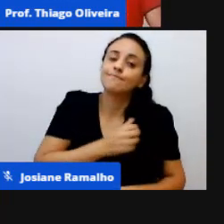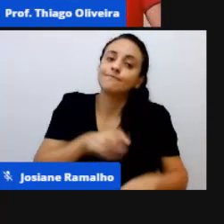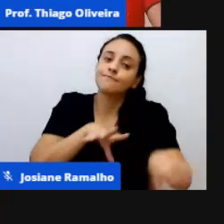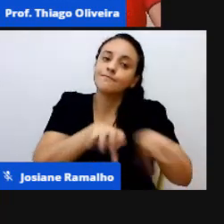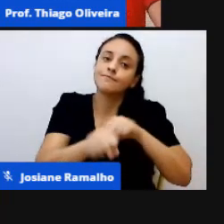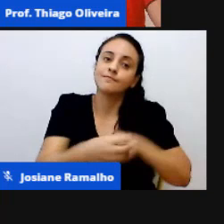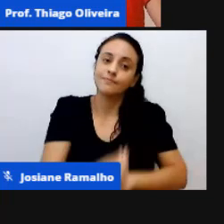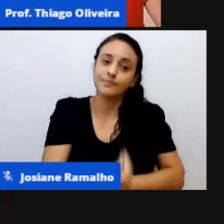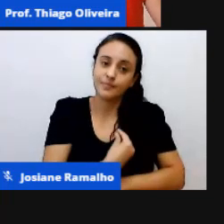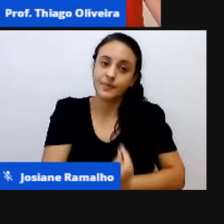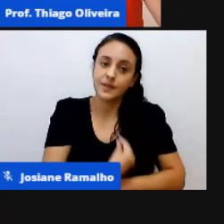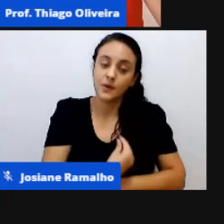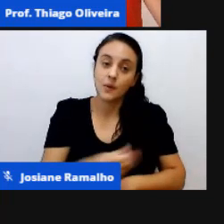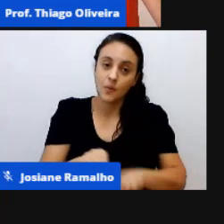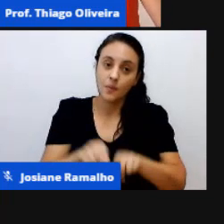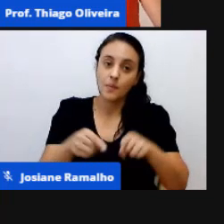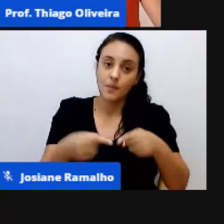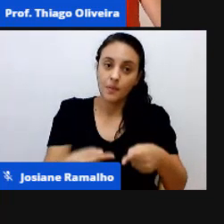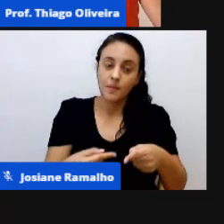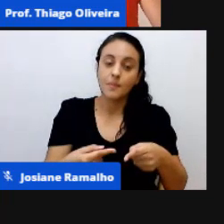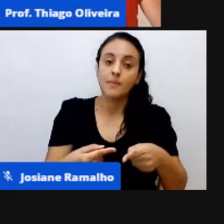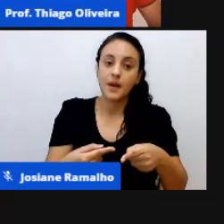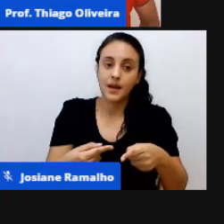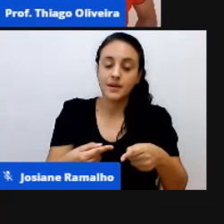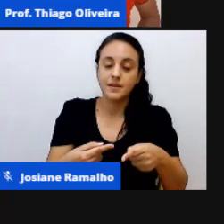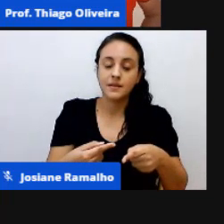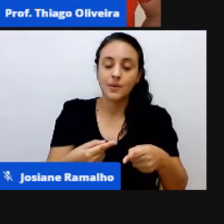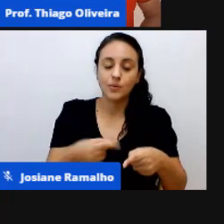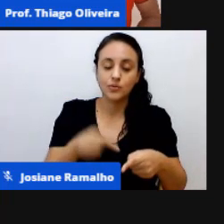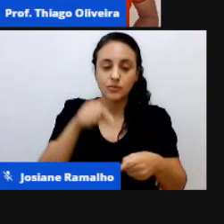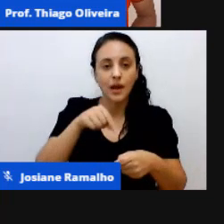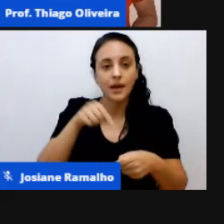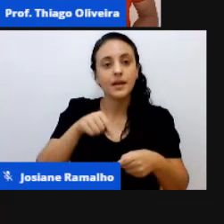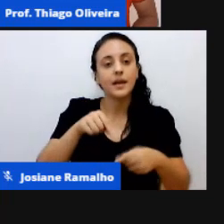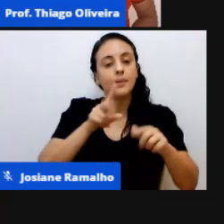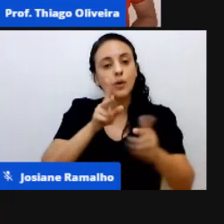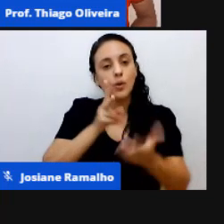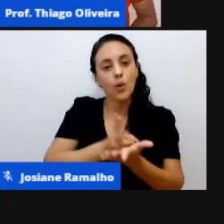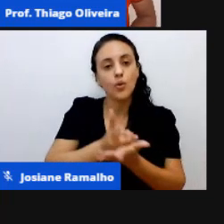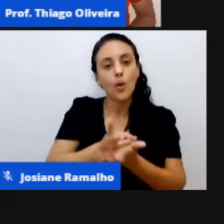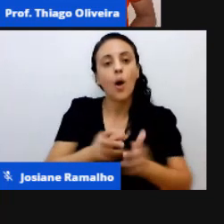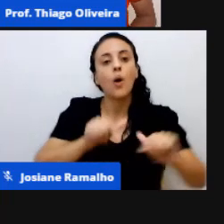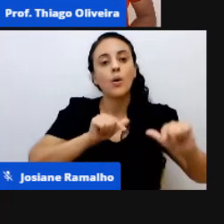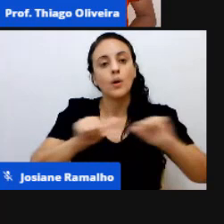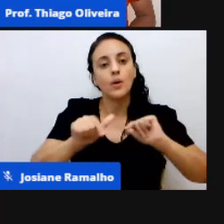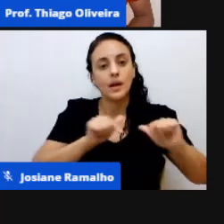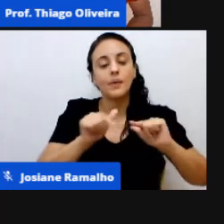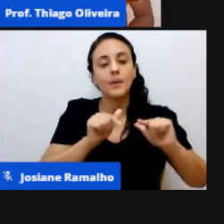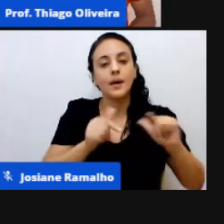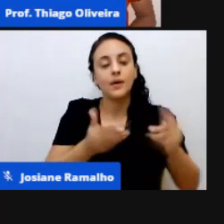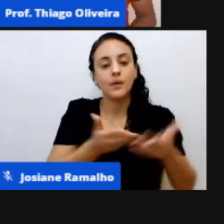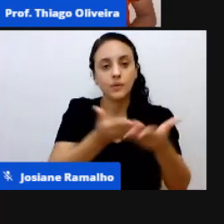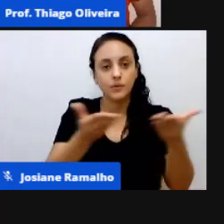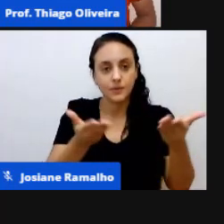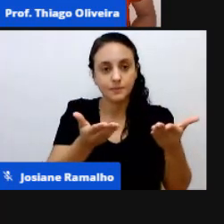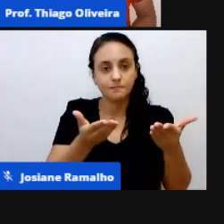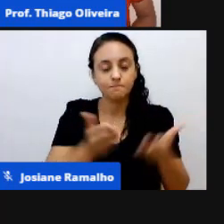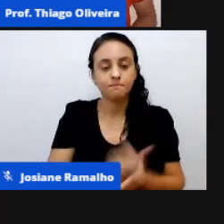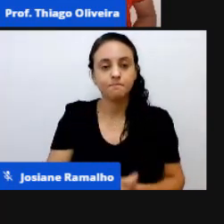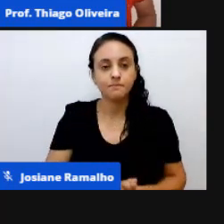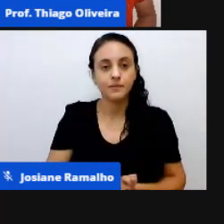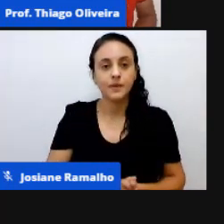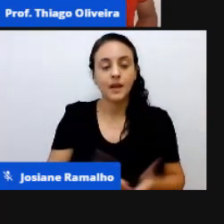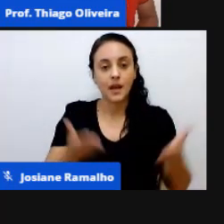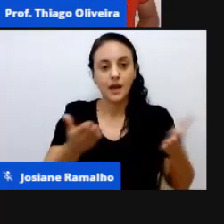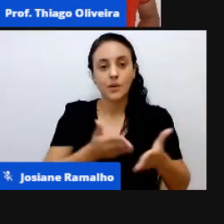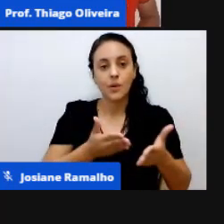presenciais, mas estamos à disposição para continuar esse trabalho com vocês, a equipe de língua portuguesa toda. Tá? Então, eu vou passando agora para o professor